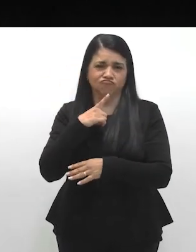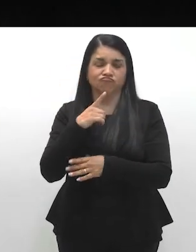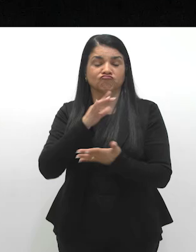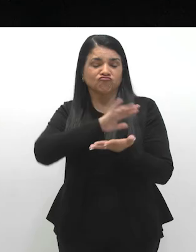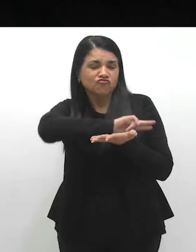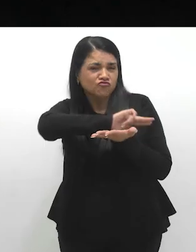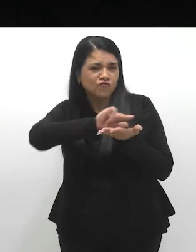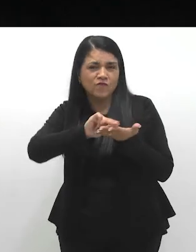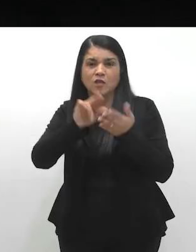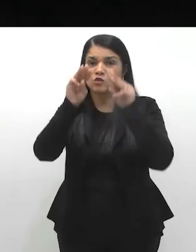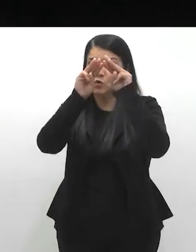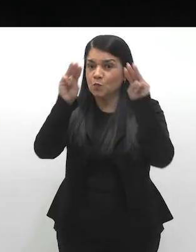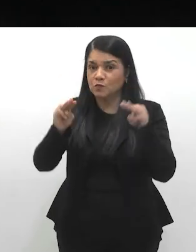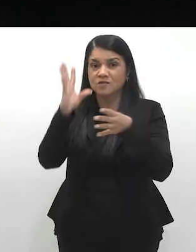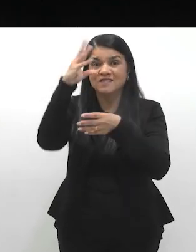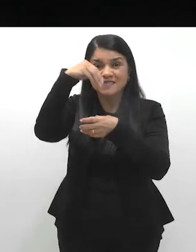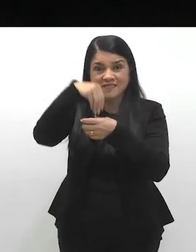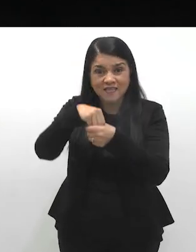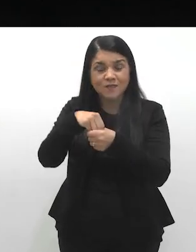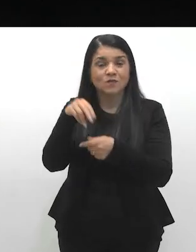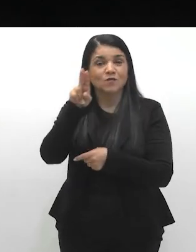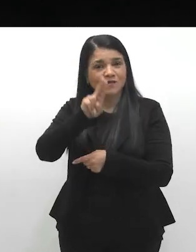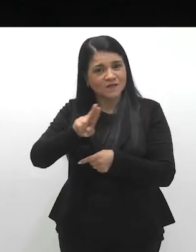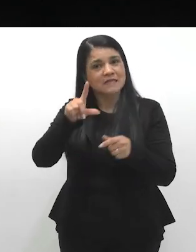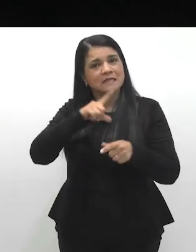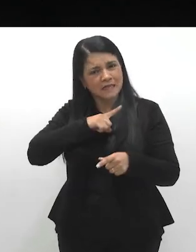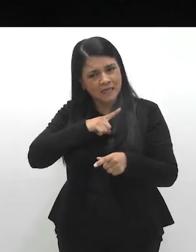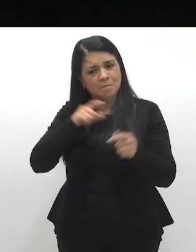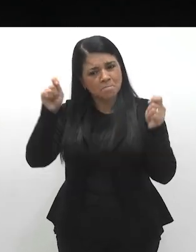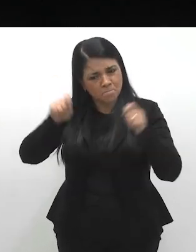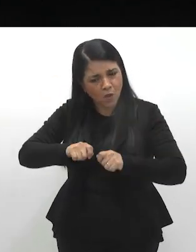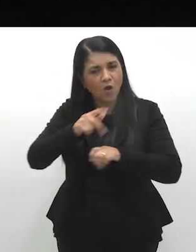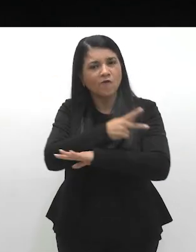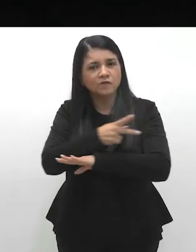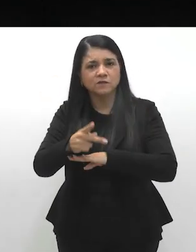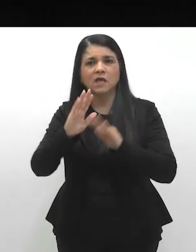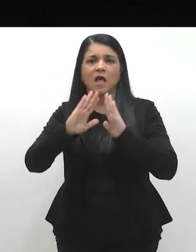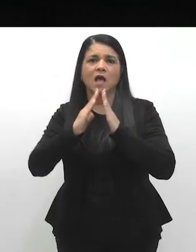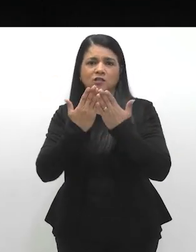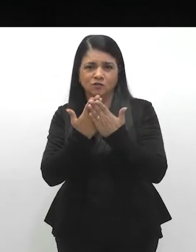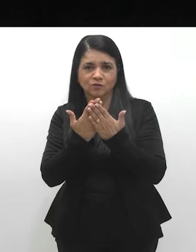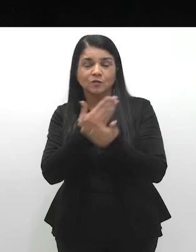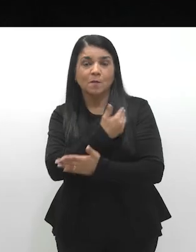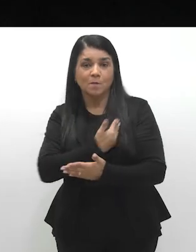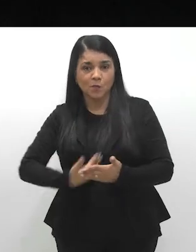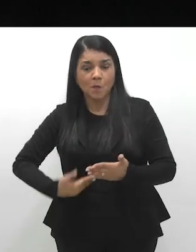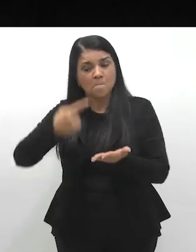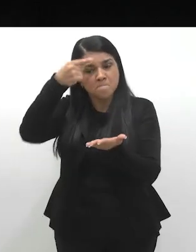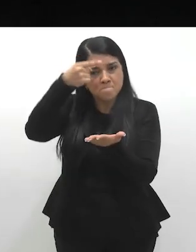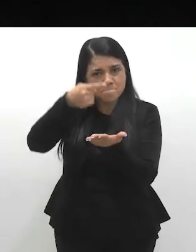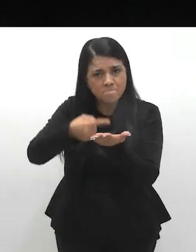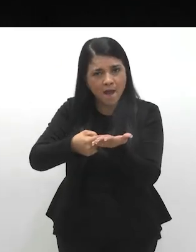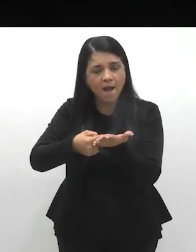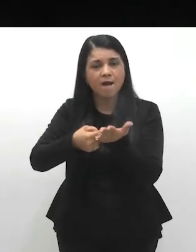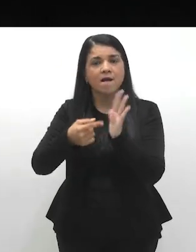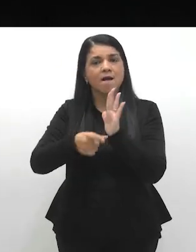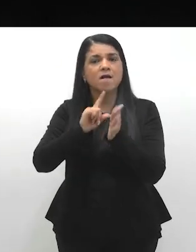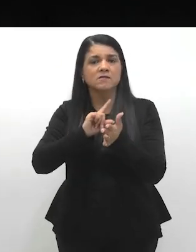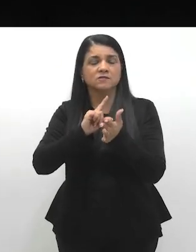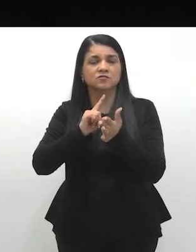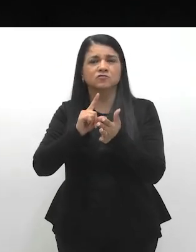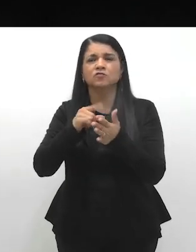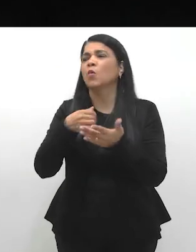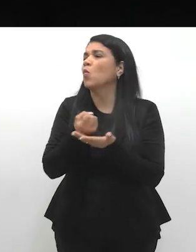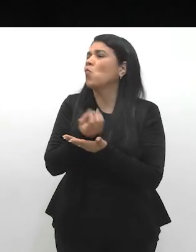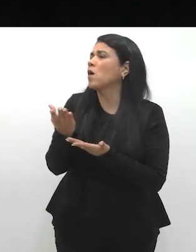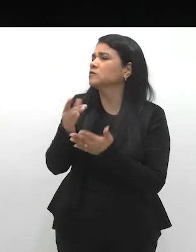ter uma noção, a gente tem diversos museus dentro da universidade que hoje podem ser visitados por escolas públicas. Basta marcar com